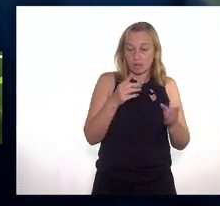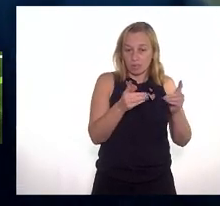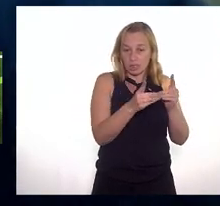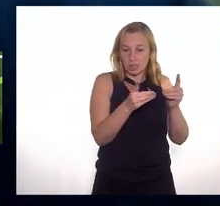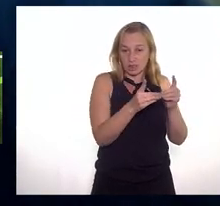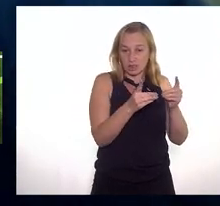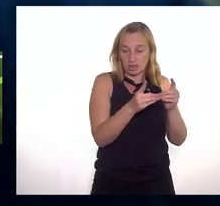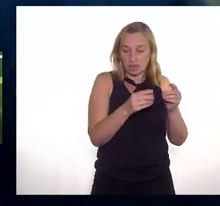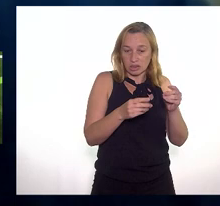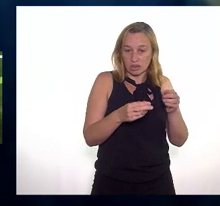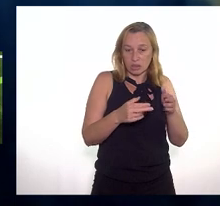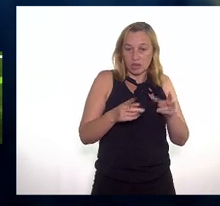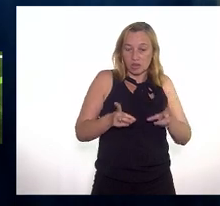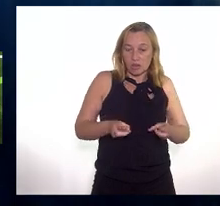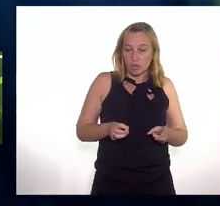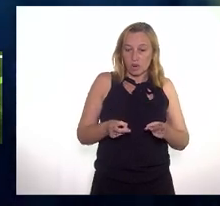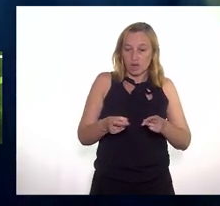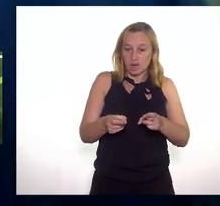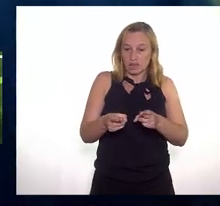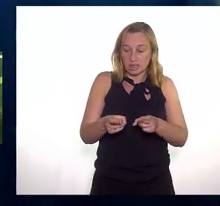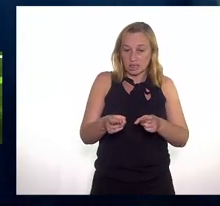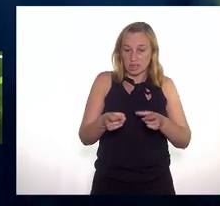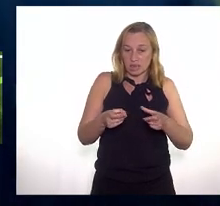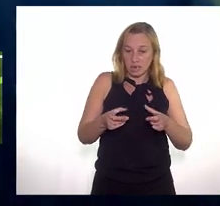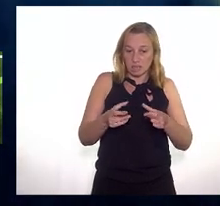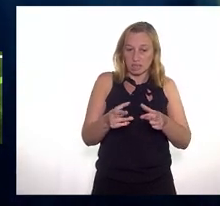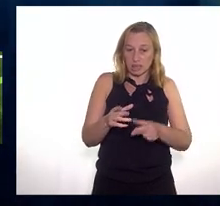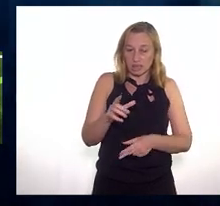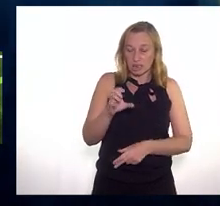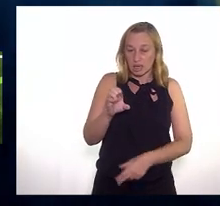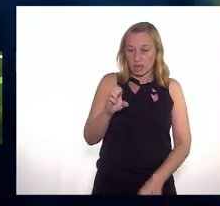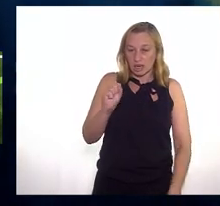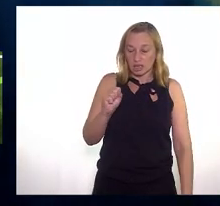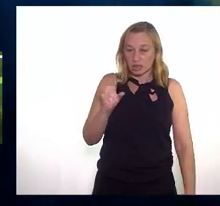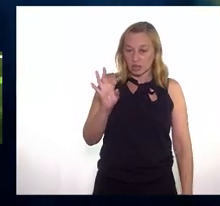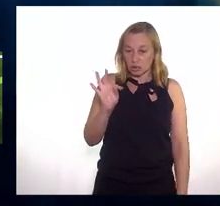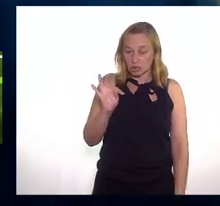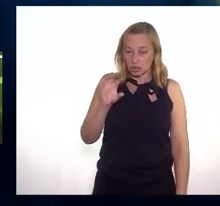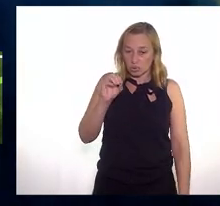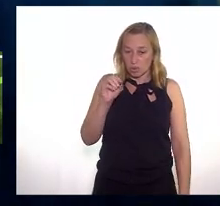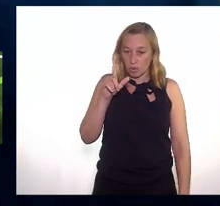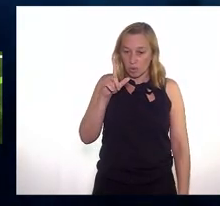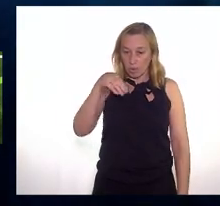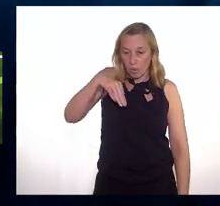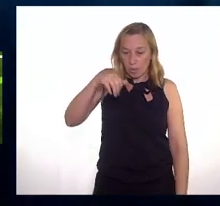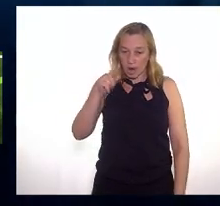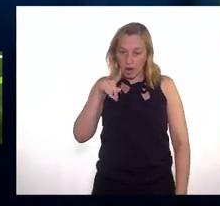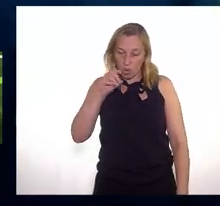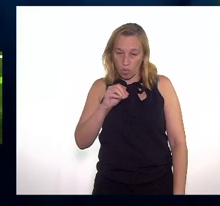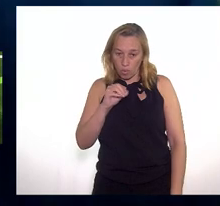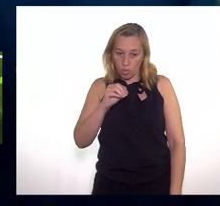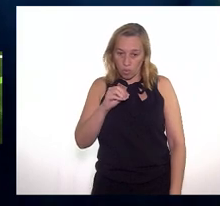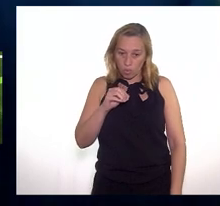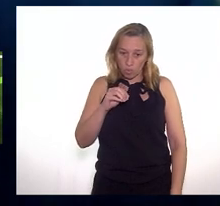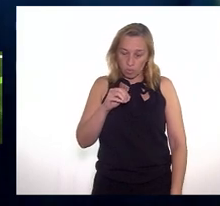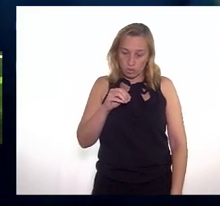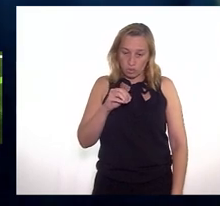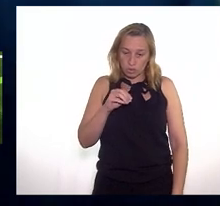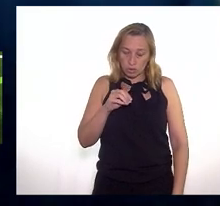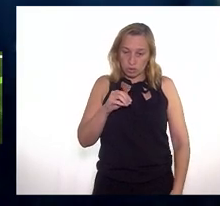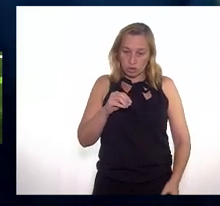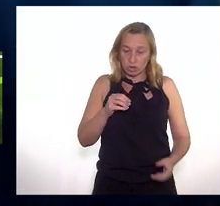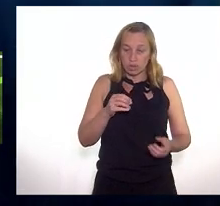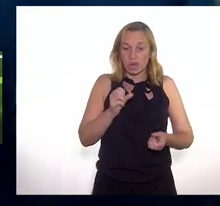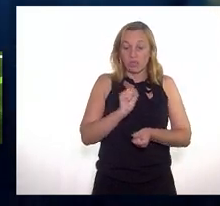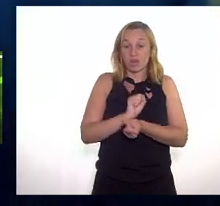operar. Então, a situação é muito grave. A política de doenças graves é